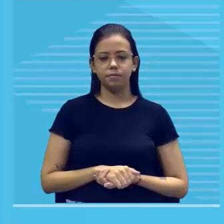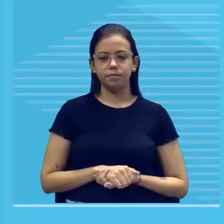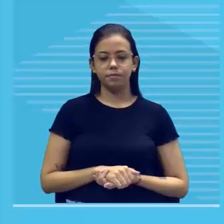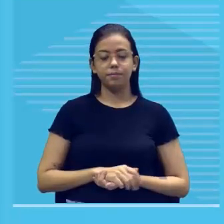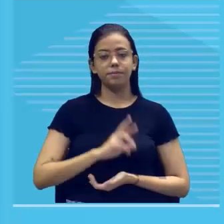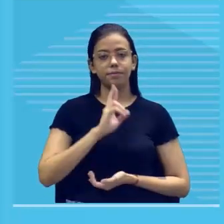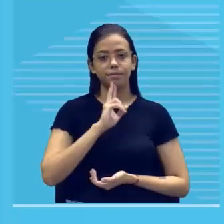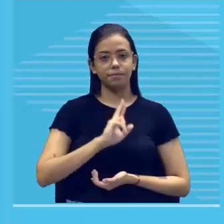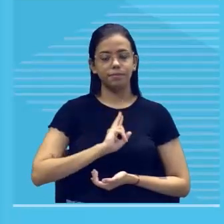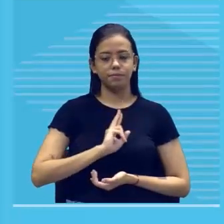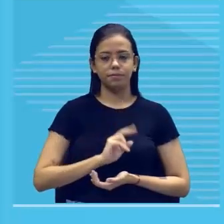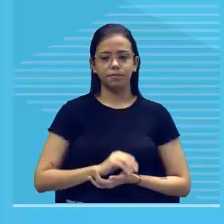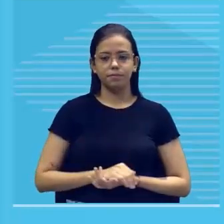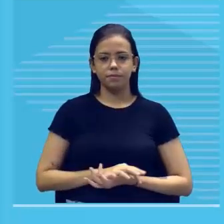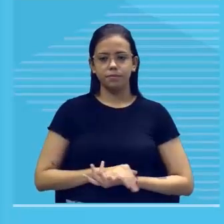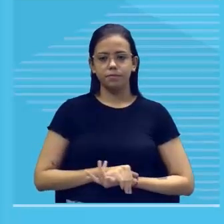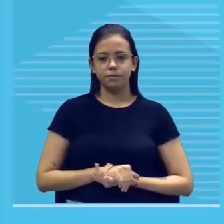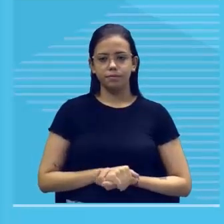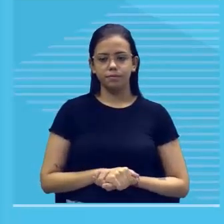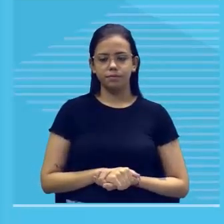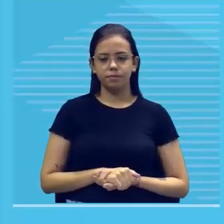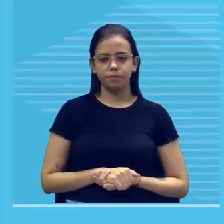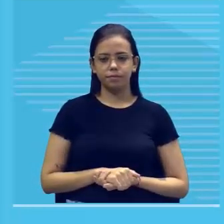disse para mim é